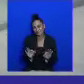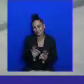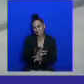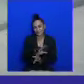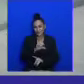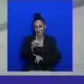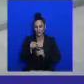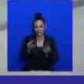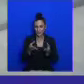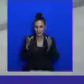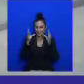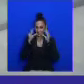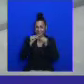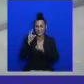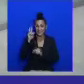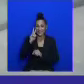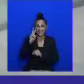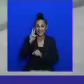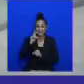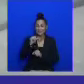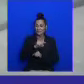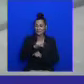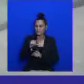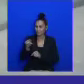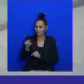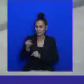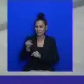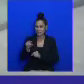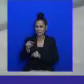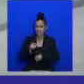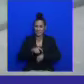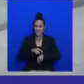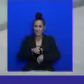terminamos os sorteios dessa noite. E lembrando que você,